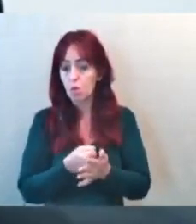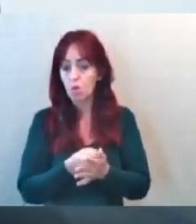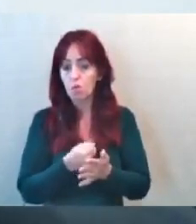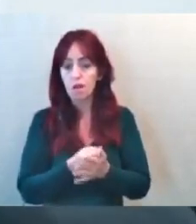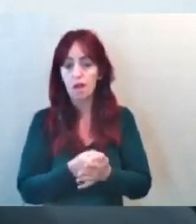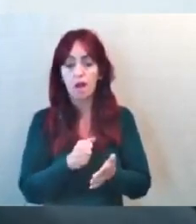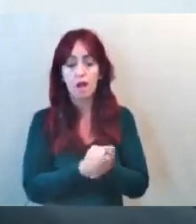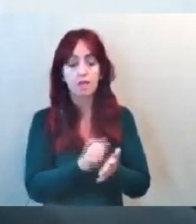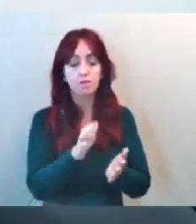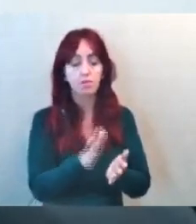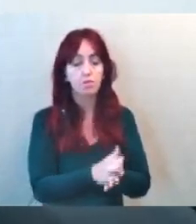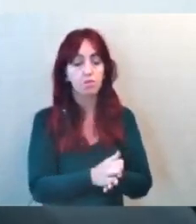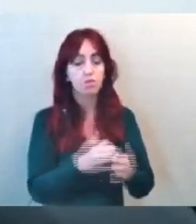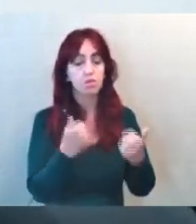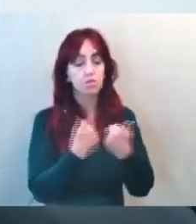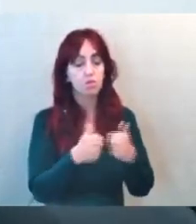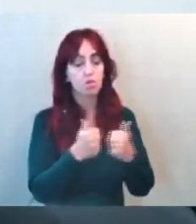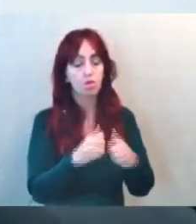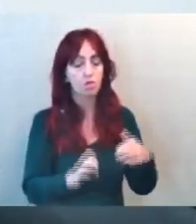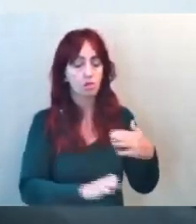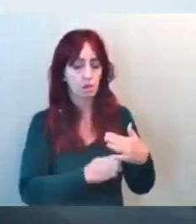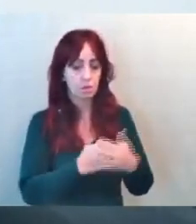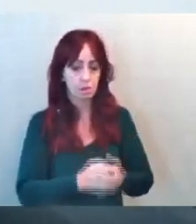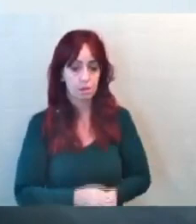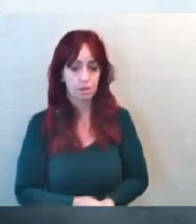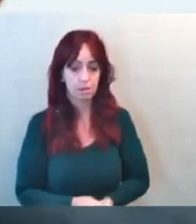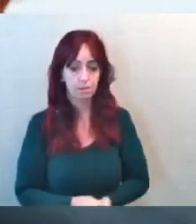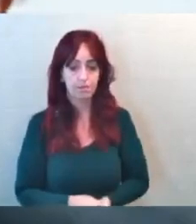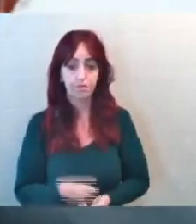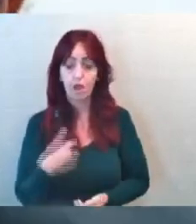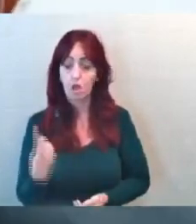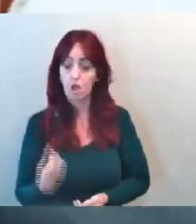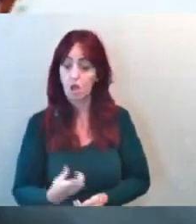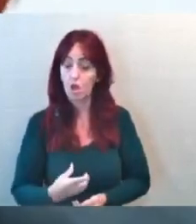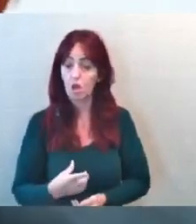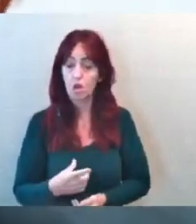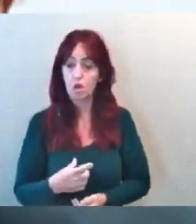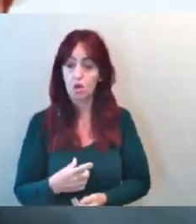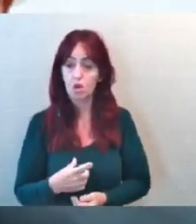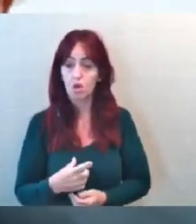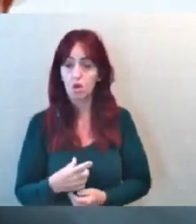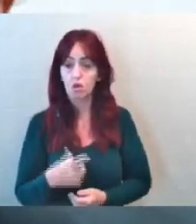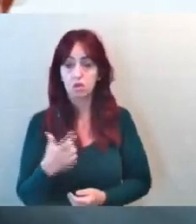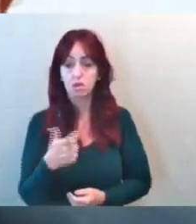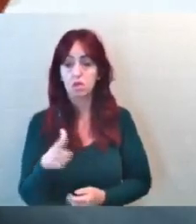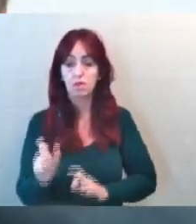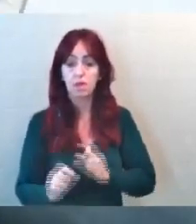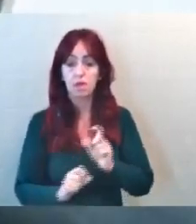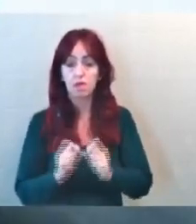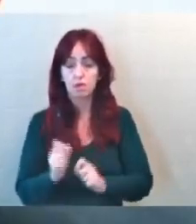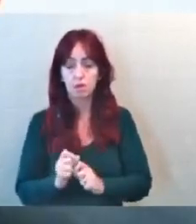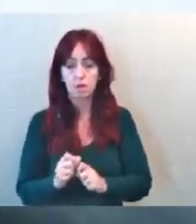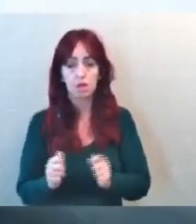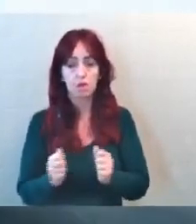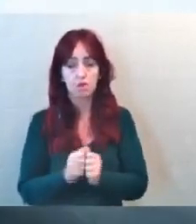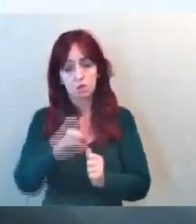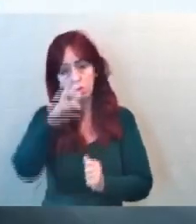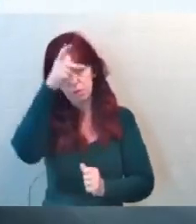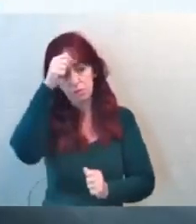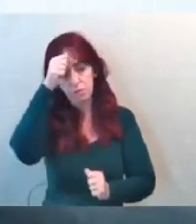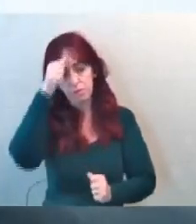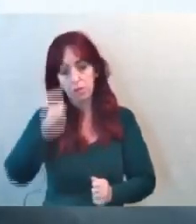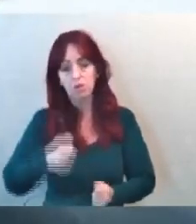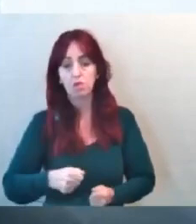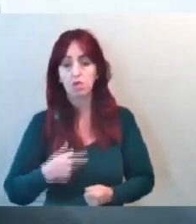de ônibus. Não há, por nossa parte, não há por parte da Prefeitura de Belo Horizonte nenhuma